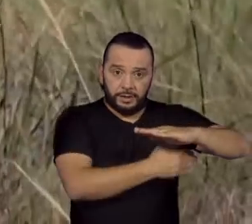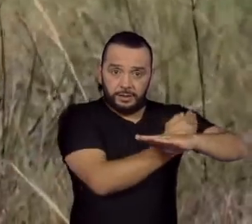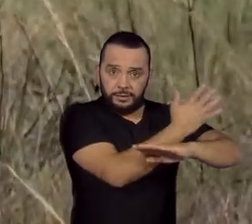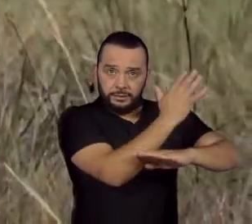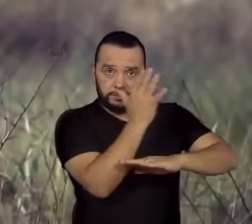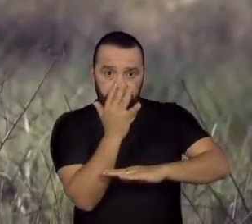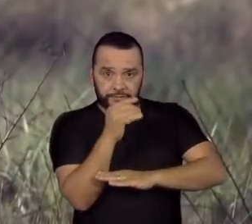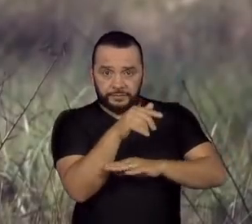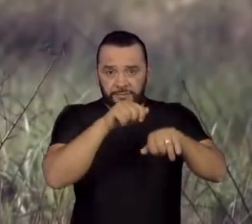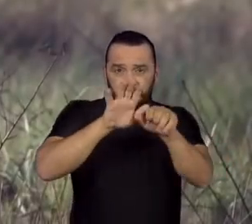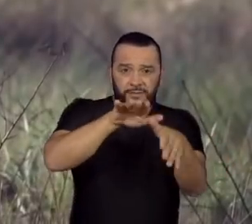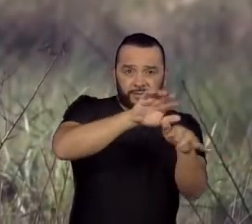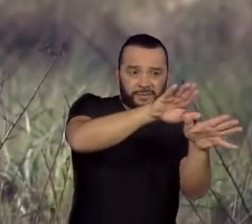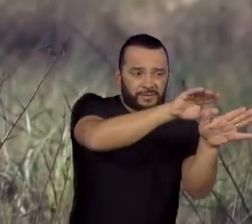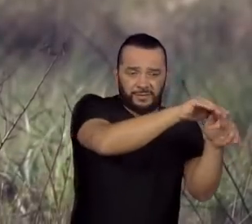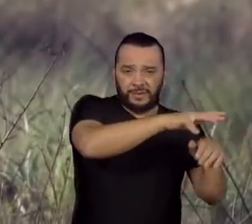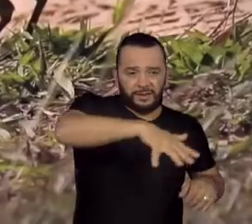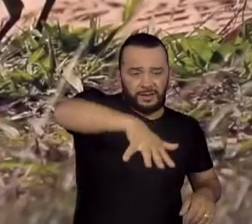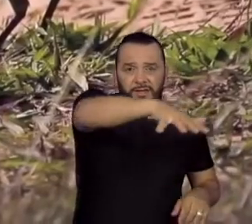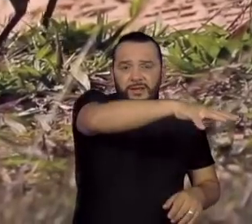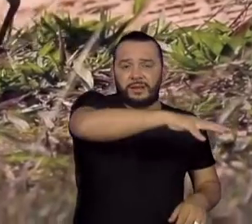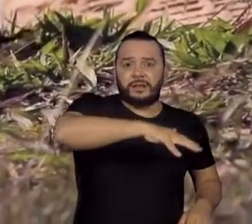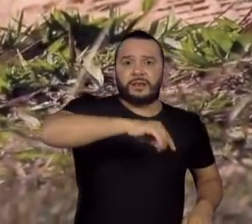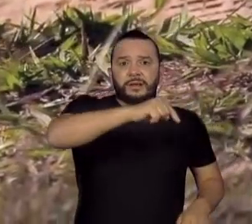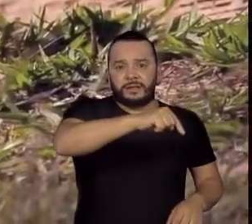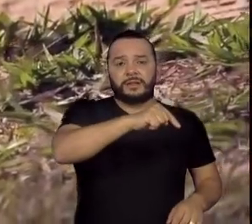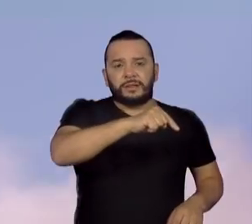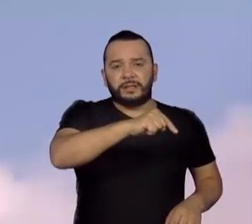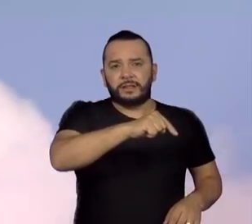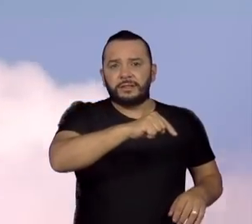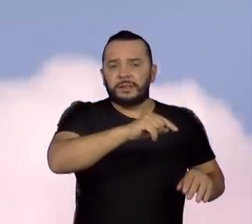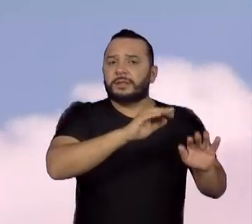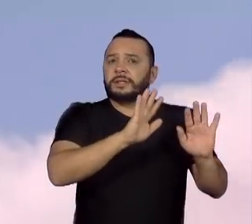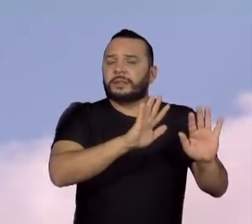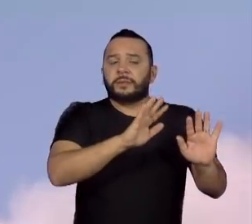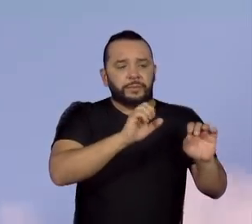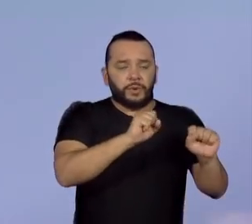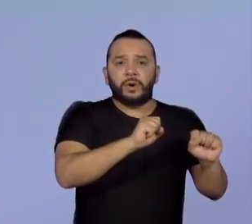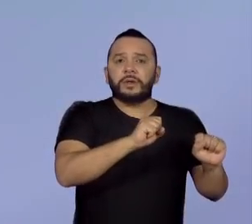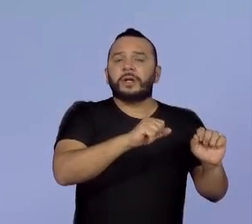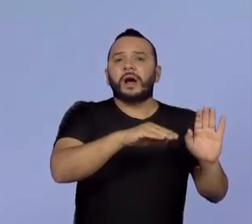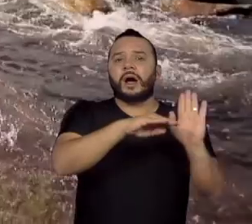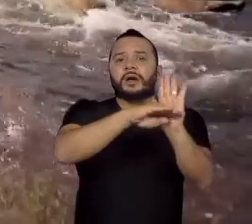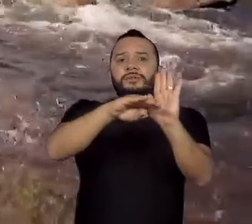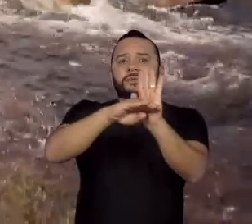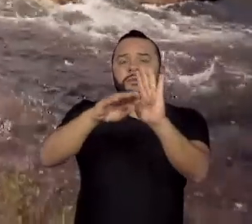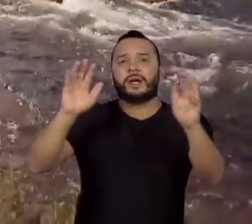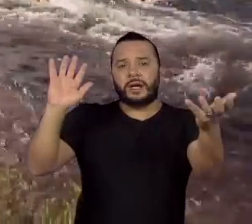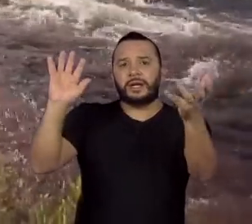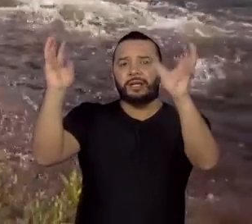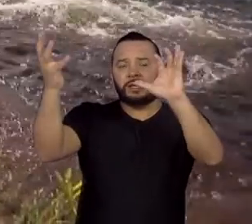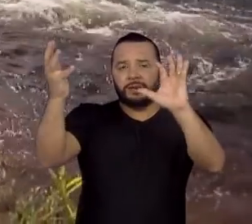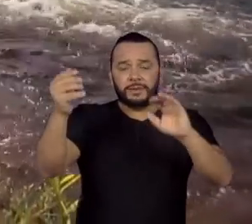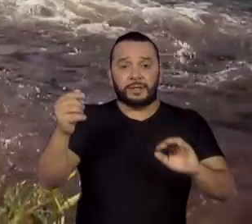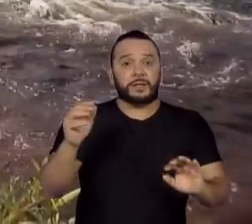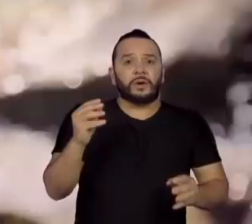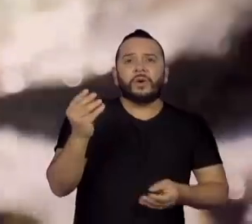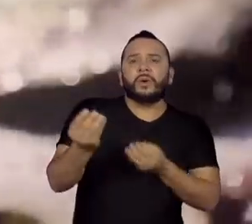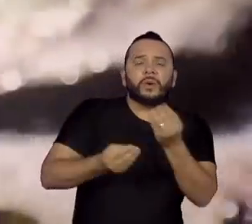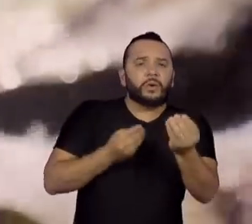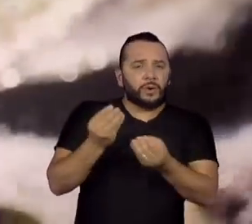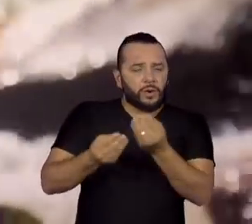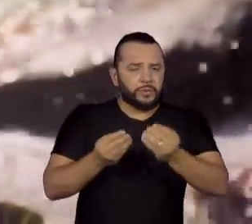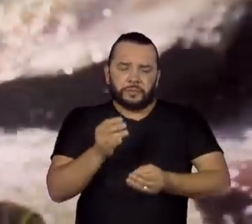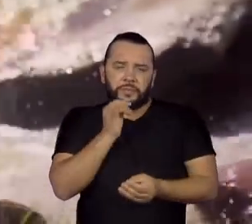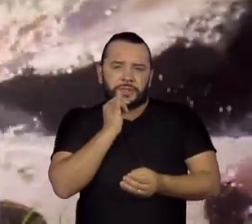ter efeitos positivos nas mudanças climáticas quando se utiliza instrumentos de